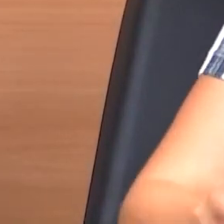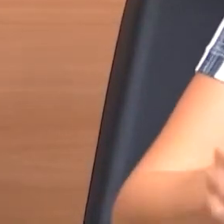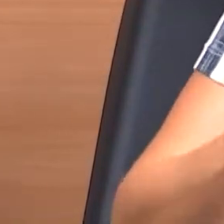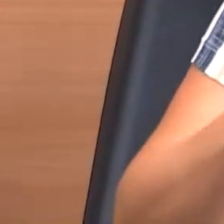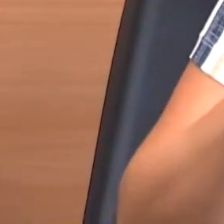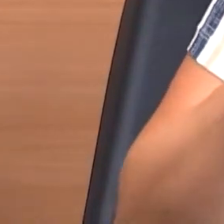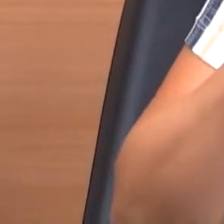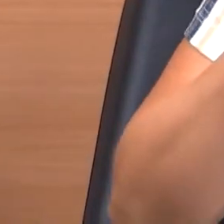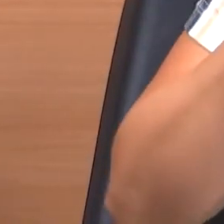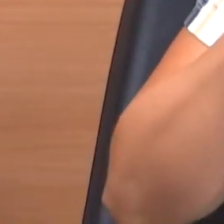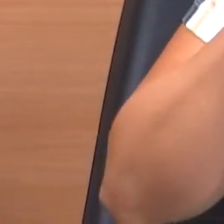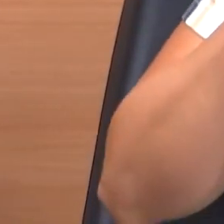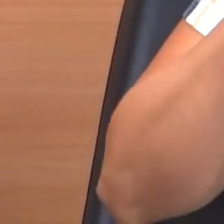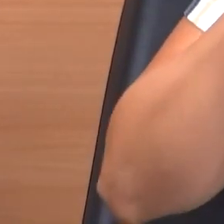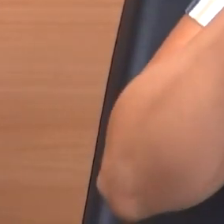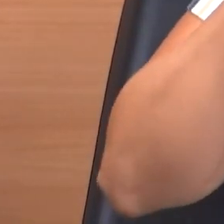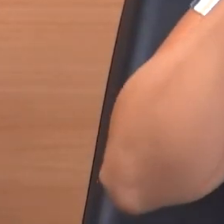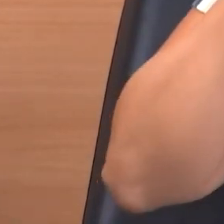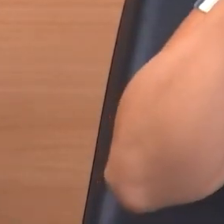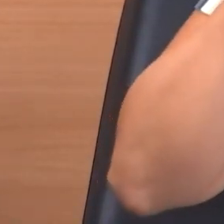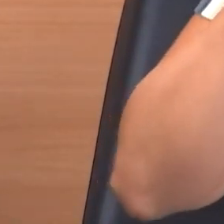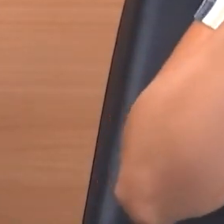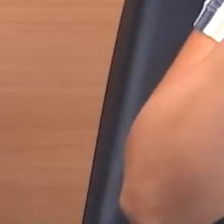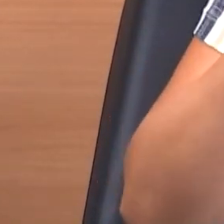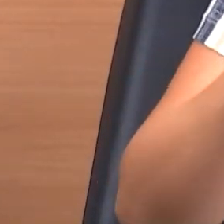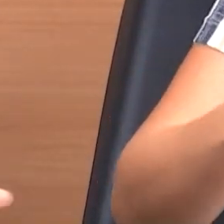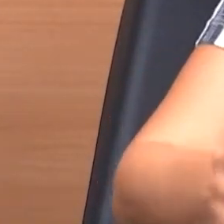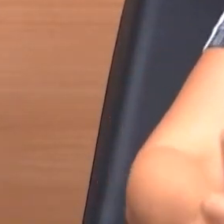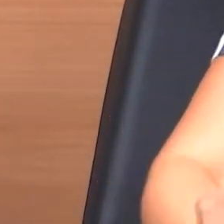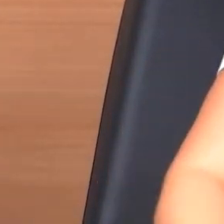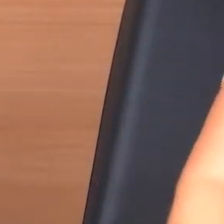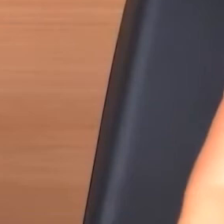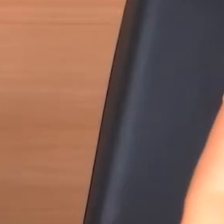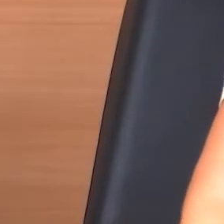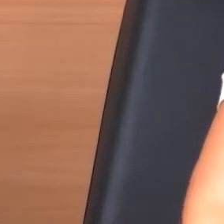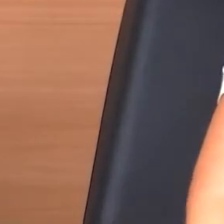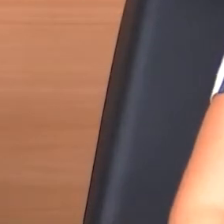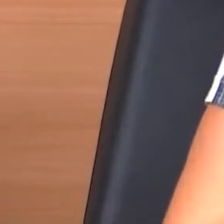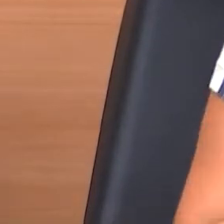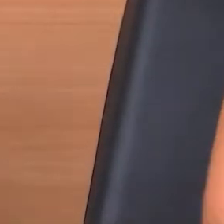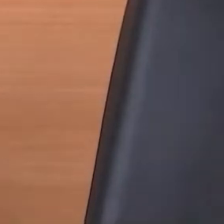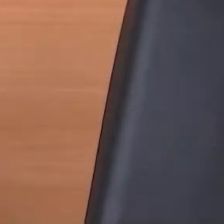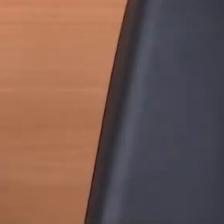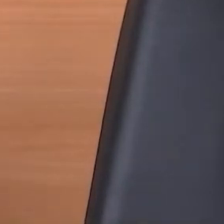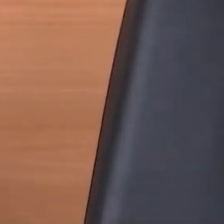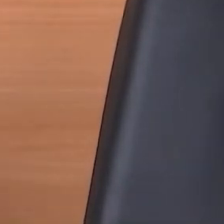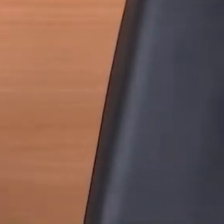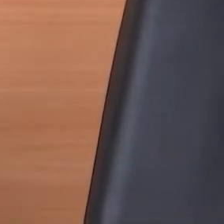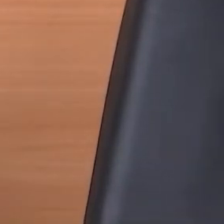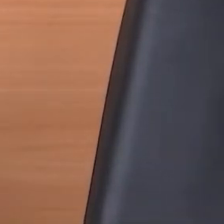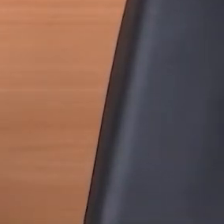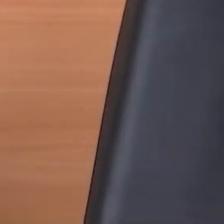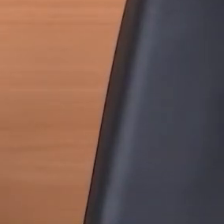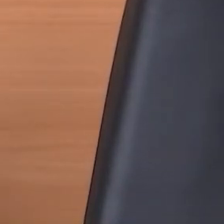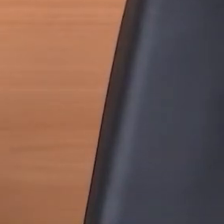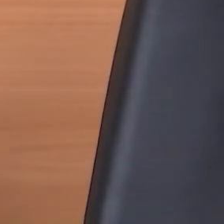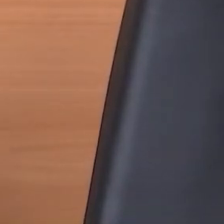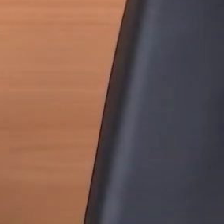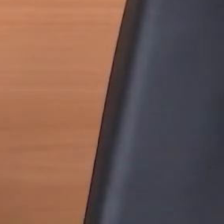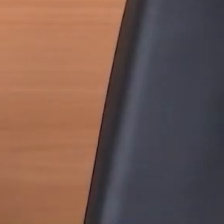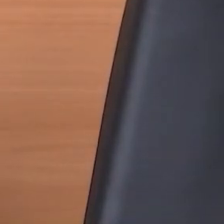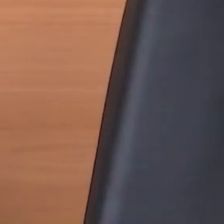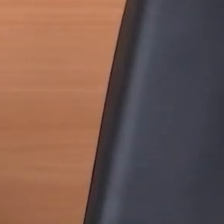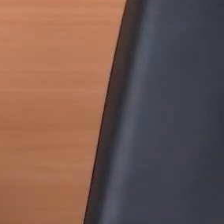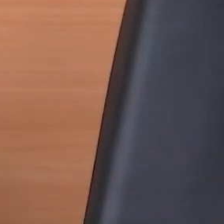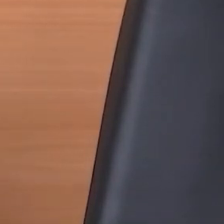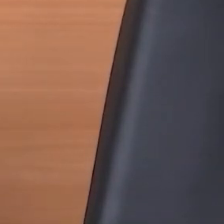eu sou uma mulher transexual, negra, de classe média baixa, e eu venho percebendo o